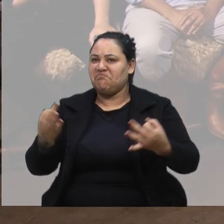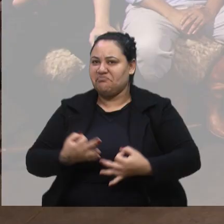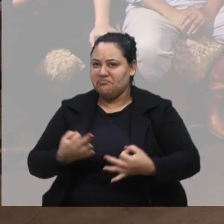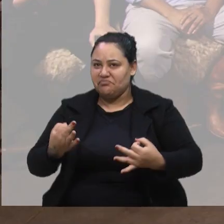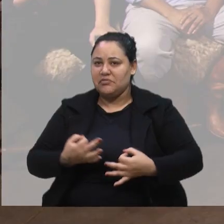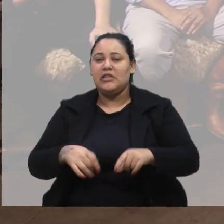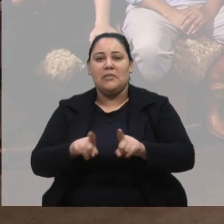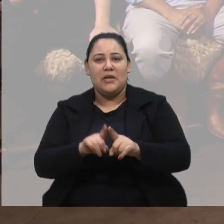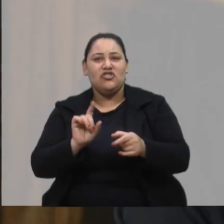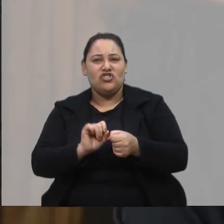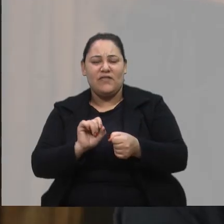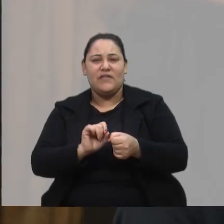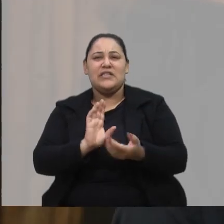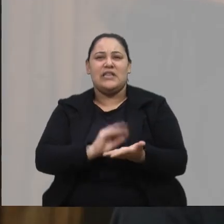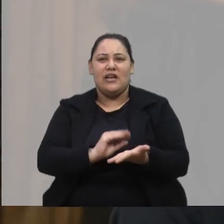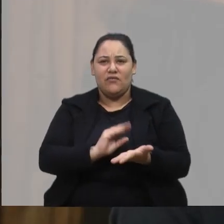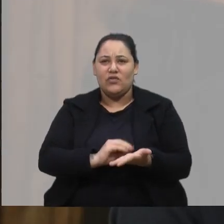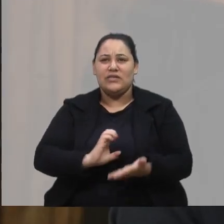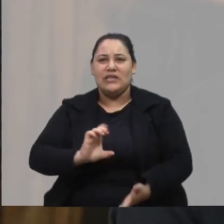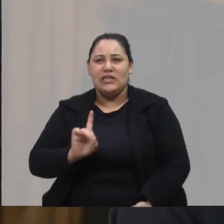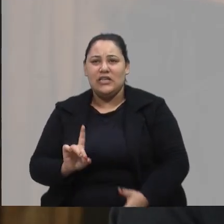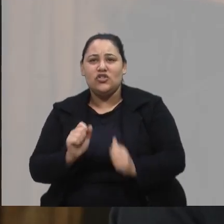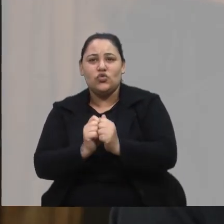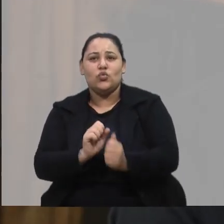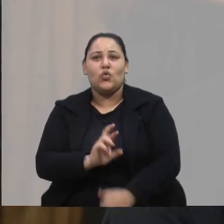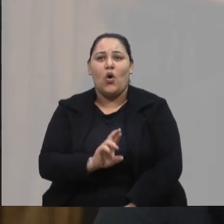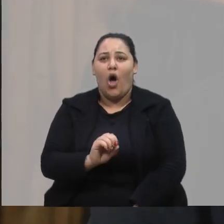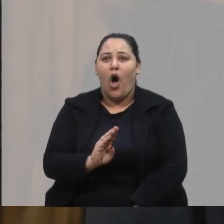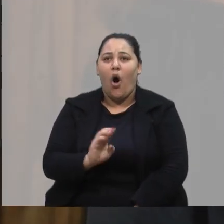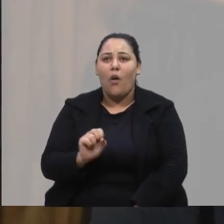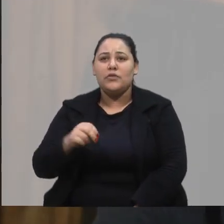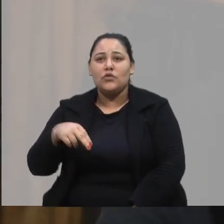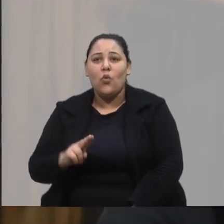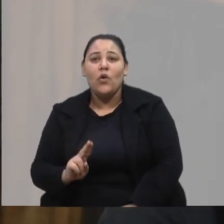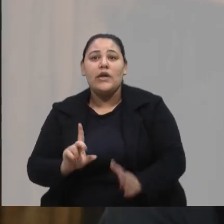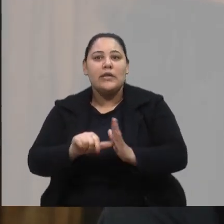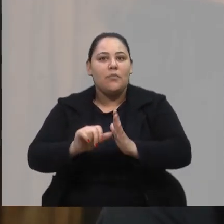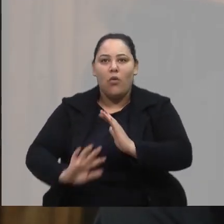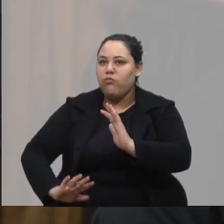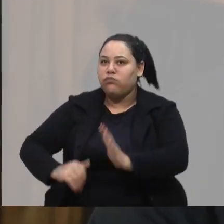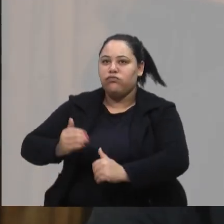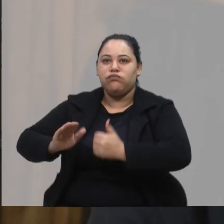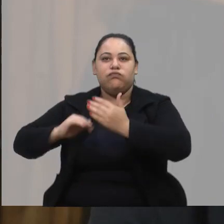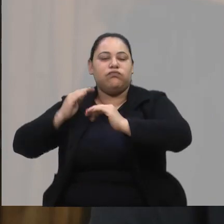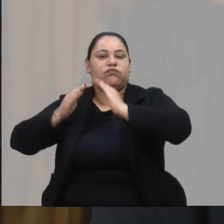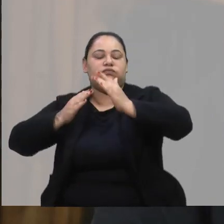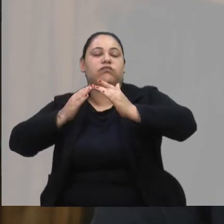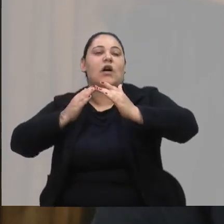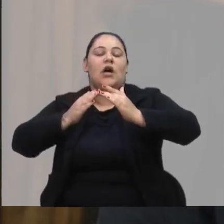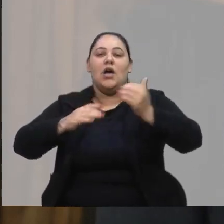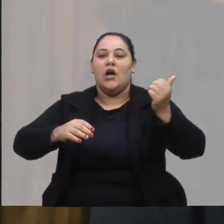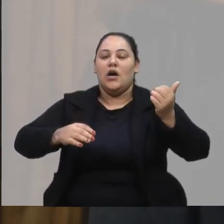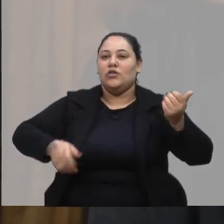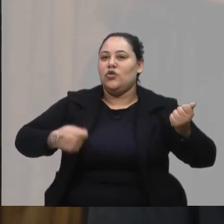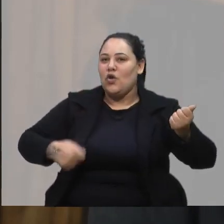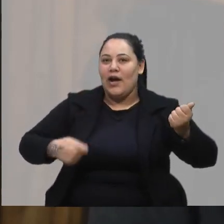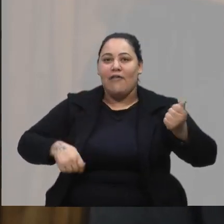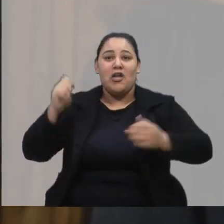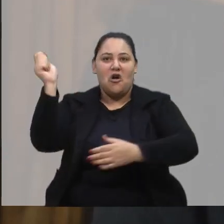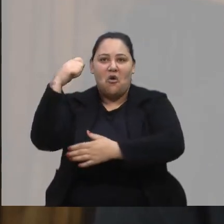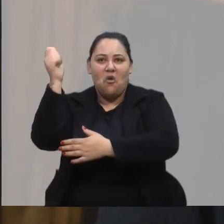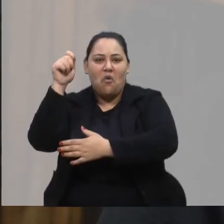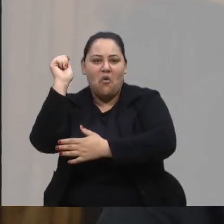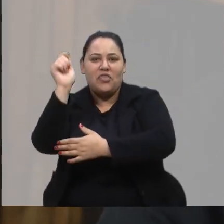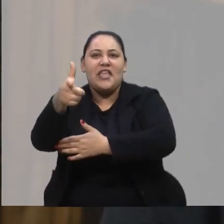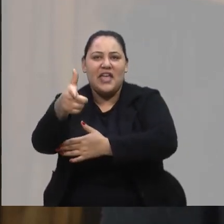Cordiona, com o Robson. E as coisas foram surgindo. Tocava em rodeios, né? Ainda toco, né?